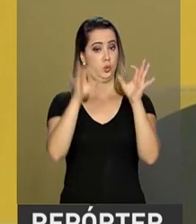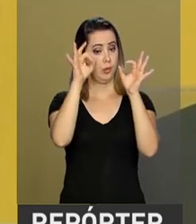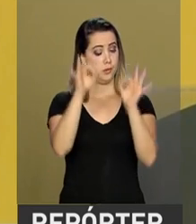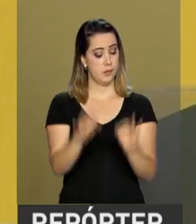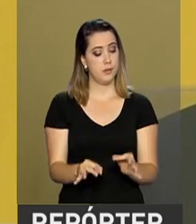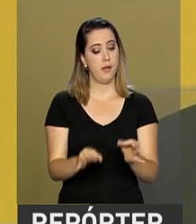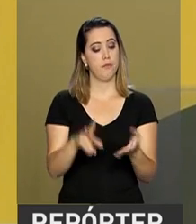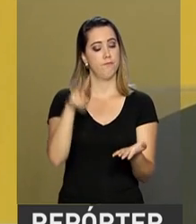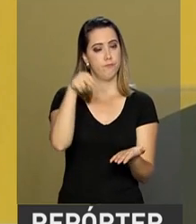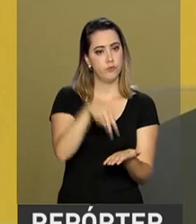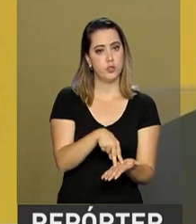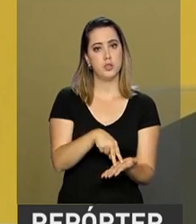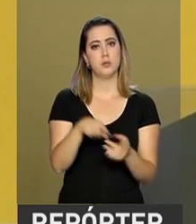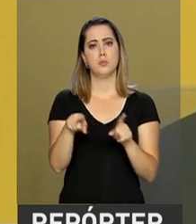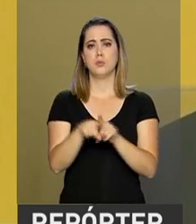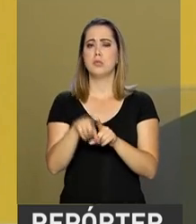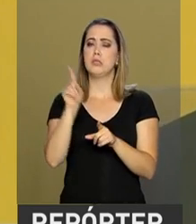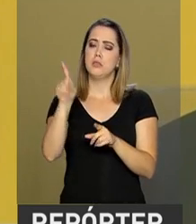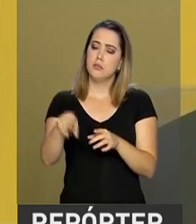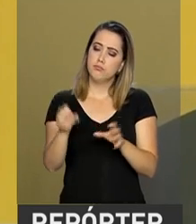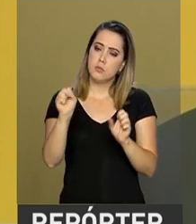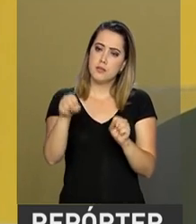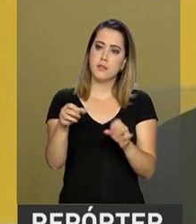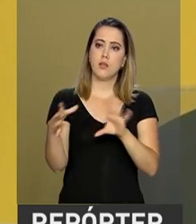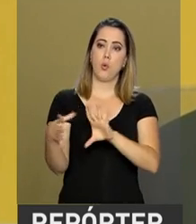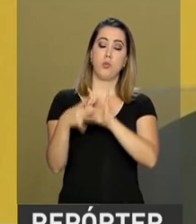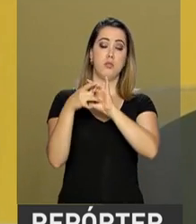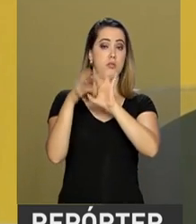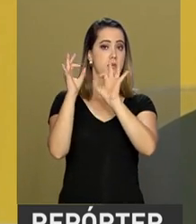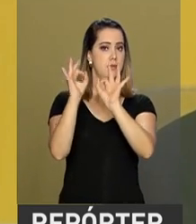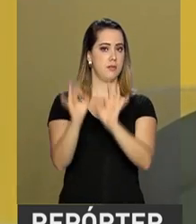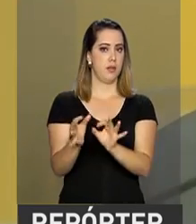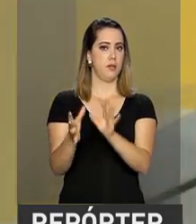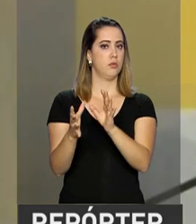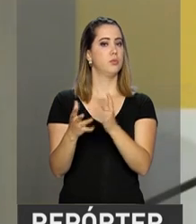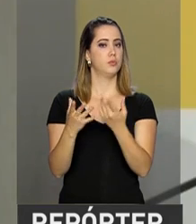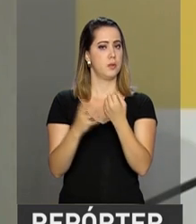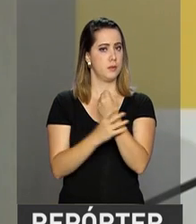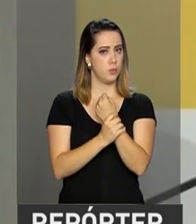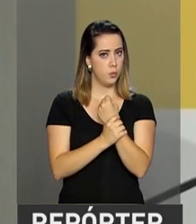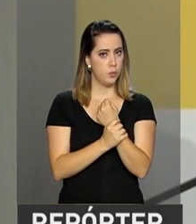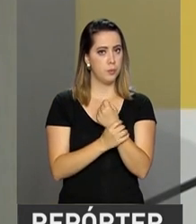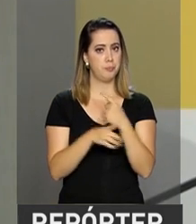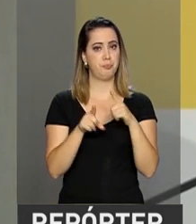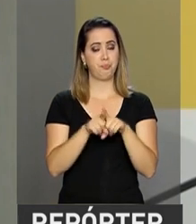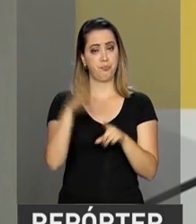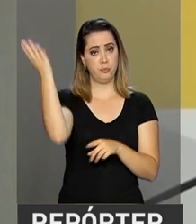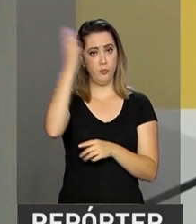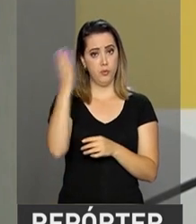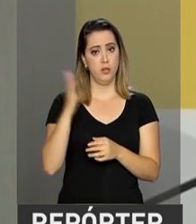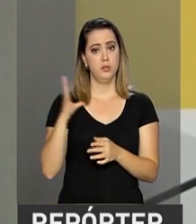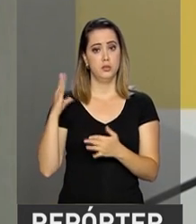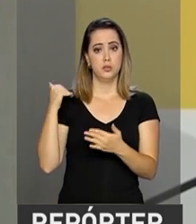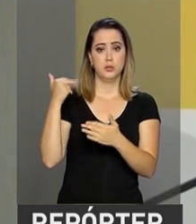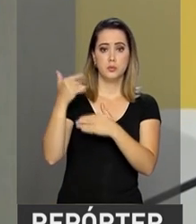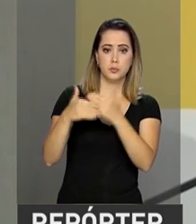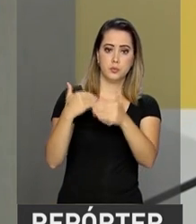parceiros confiáveis o brasil acumula ao longo do tempo